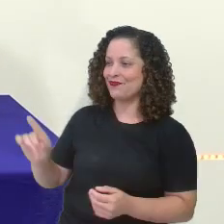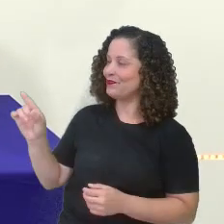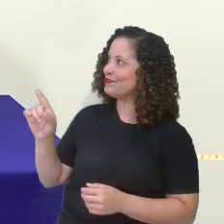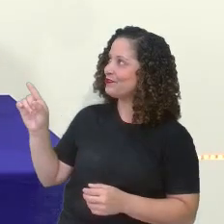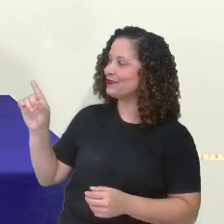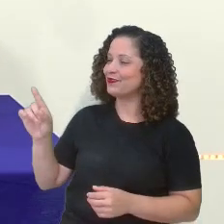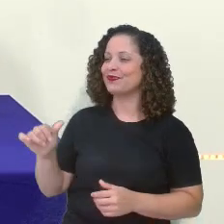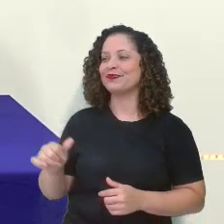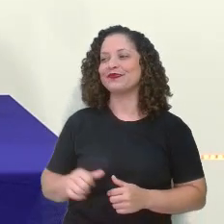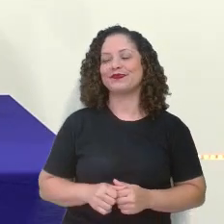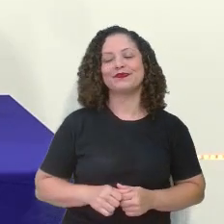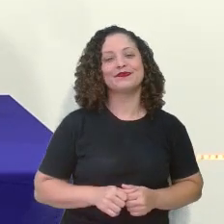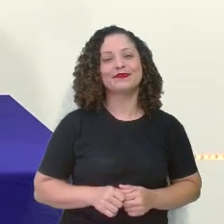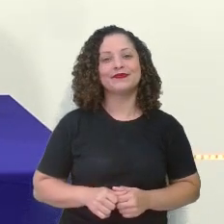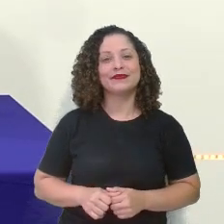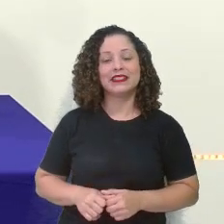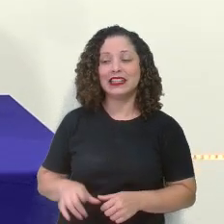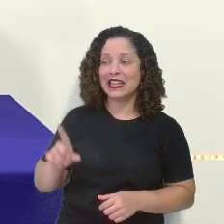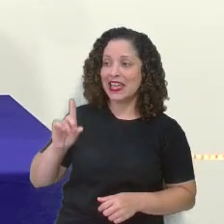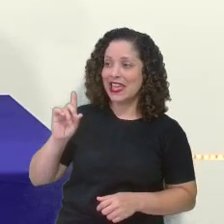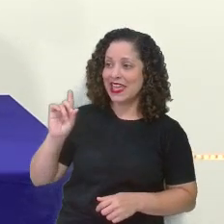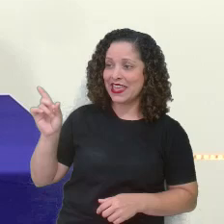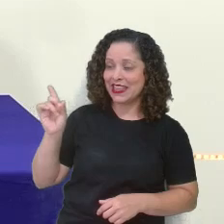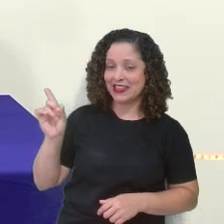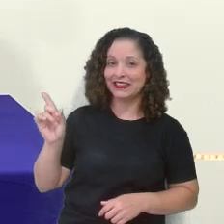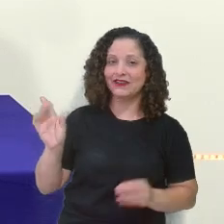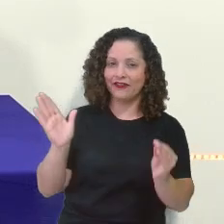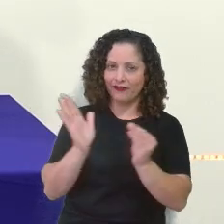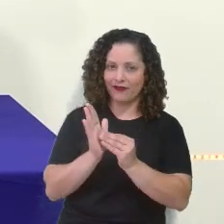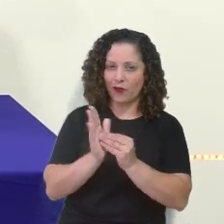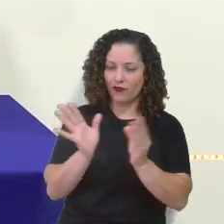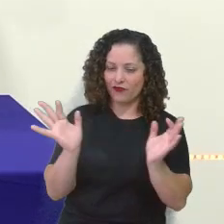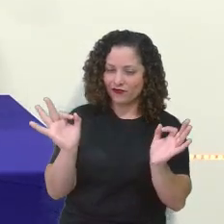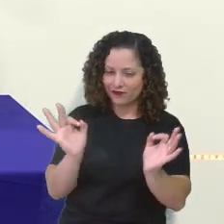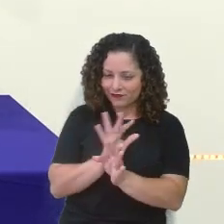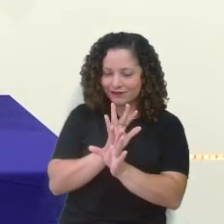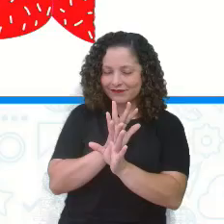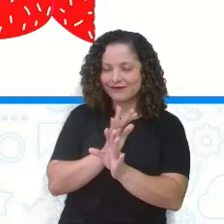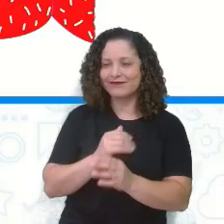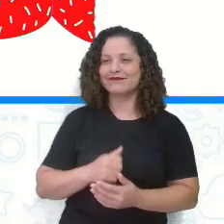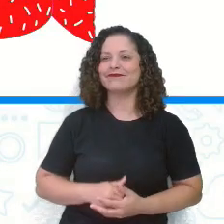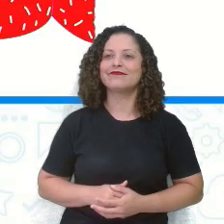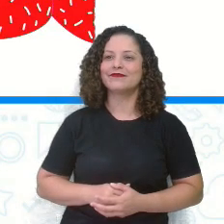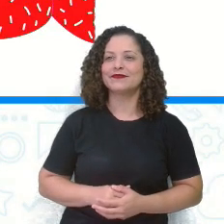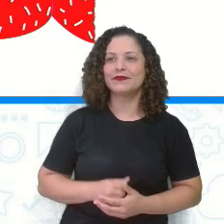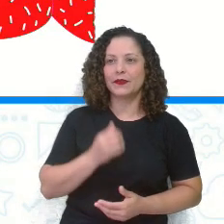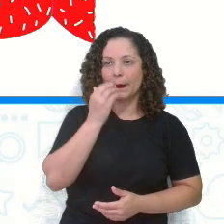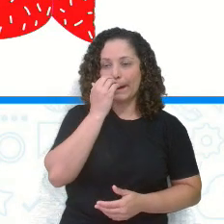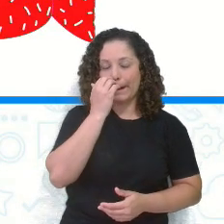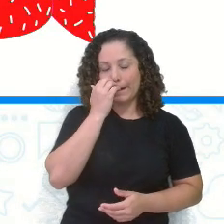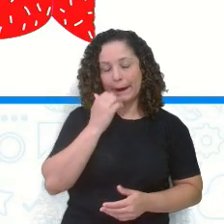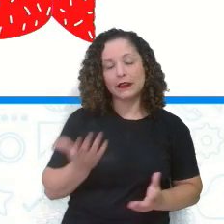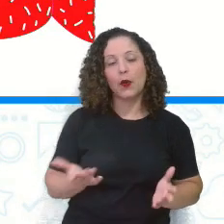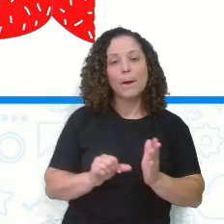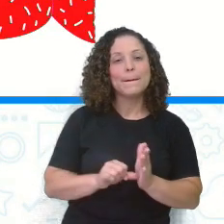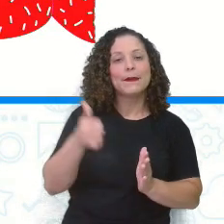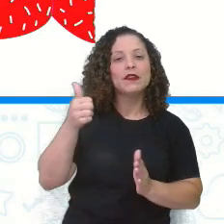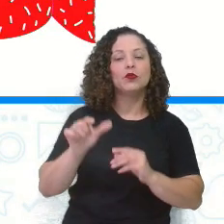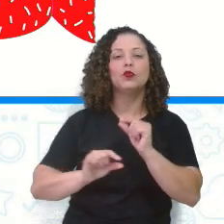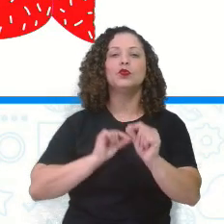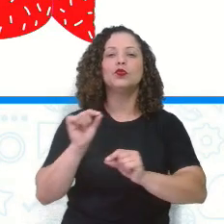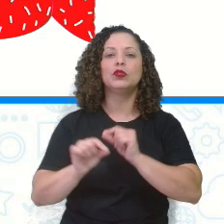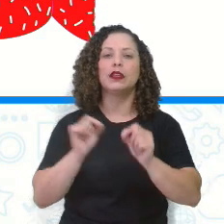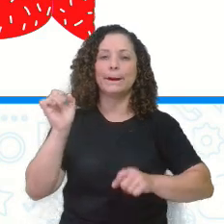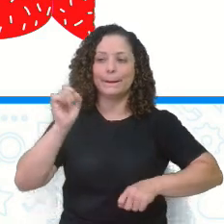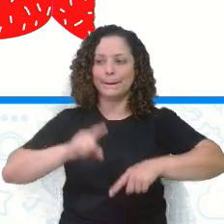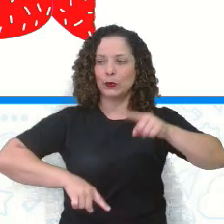aqui, tá? Que inclusive ele não está terminado. O soldadinho de chumbo. Primeira coisa, o material